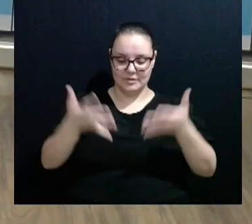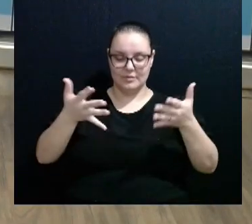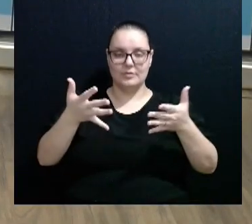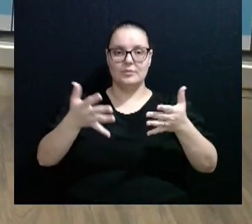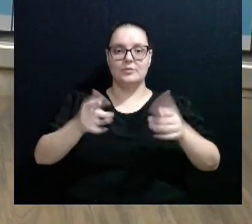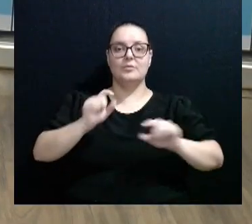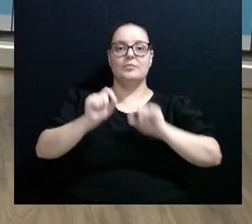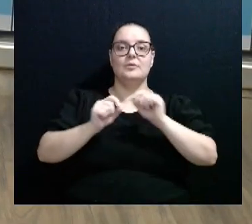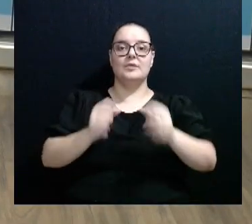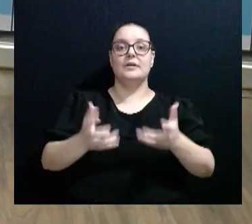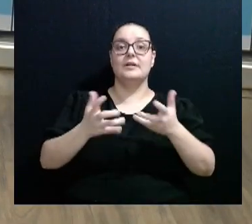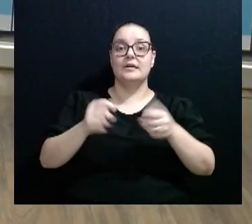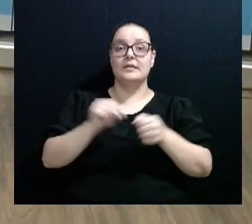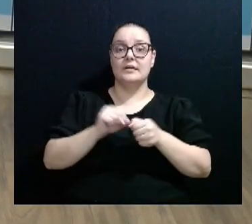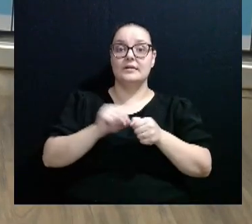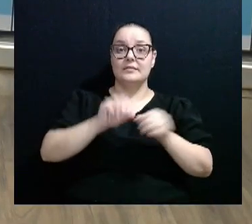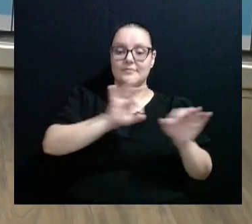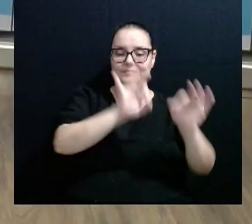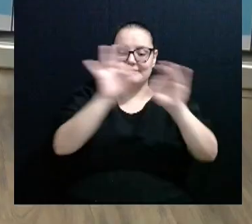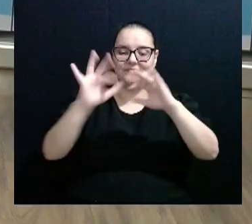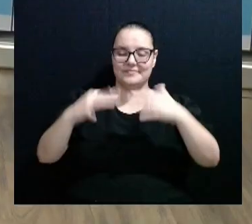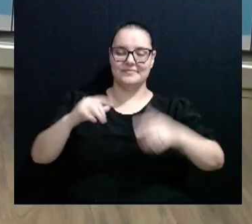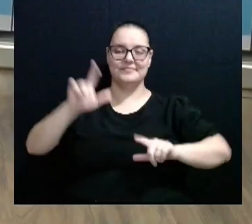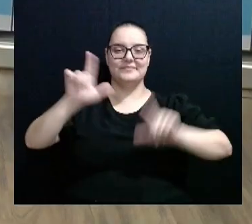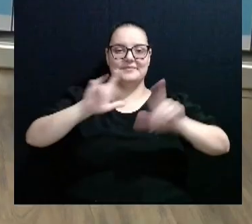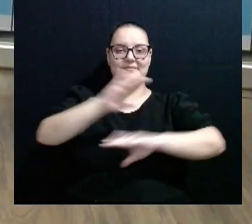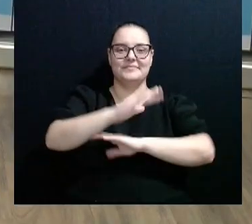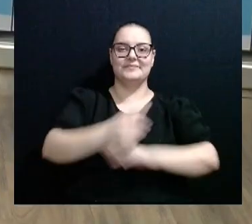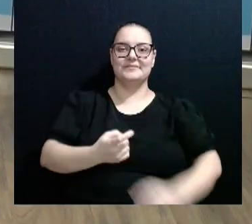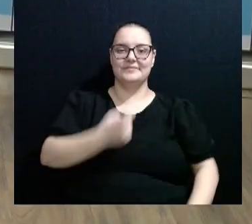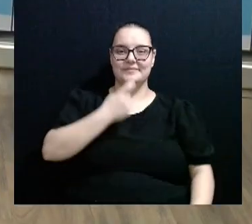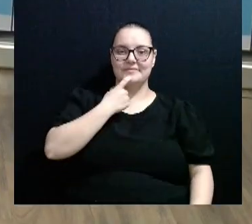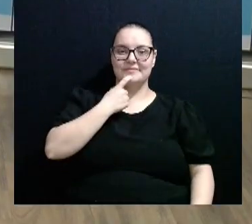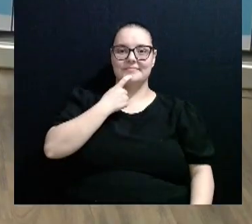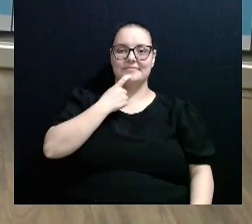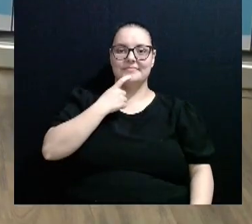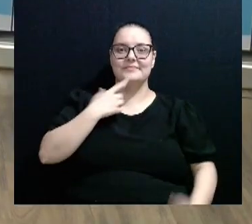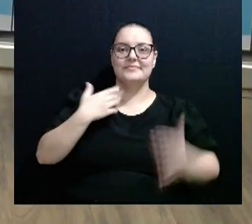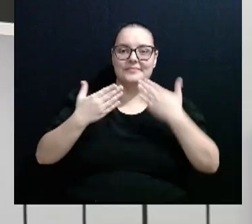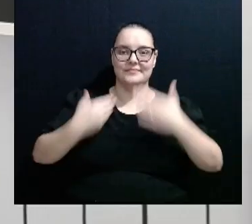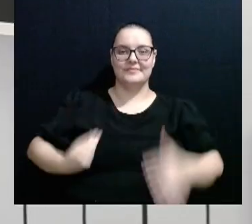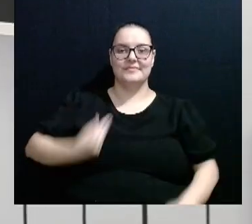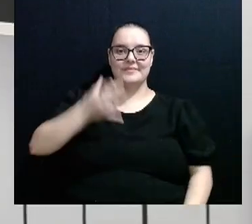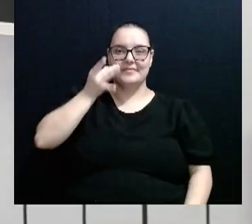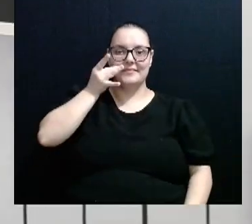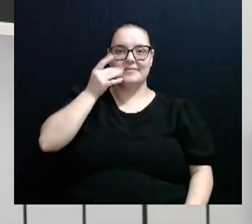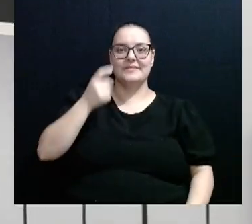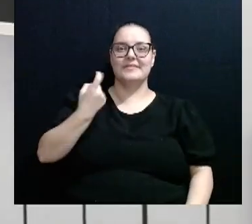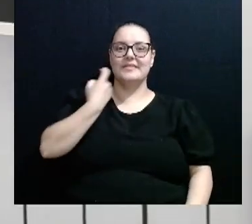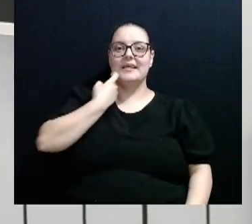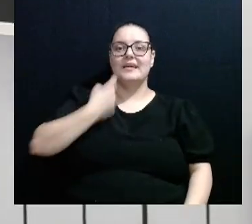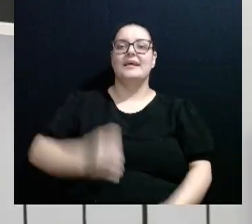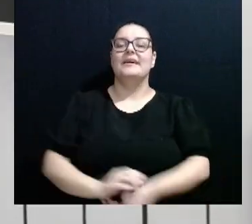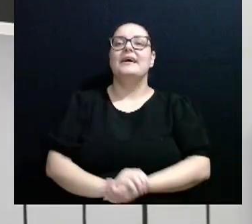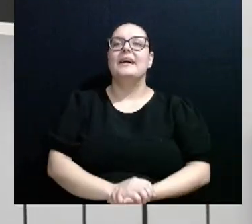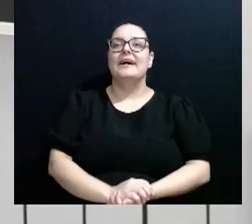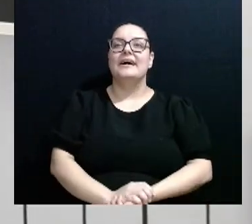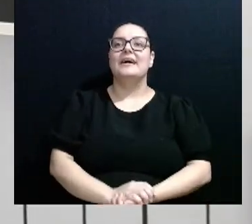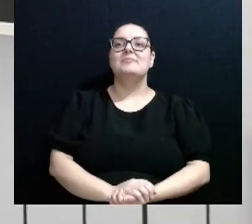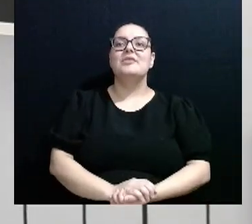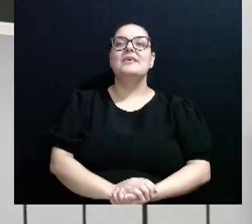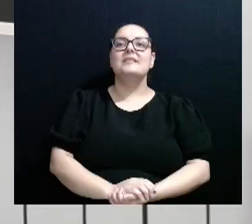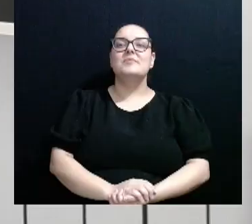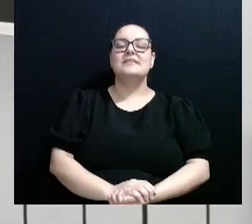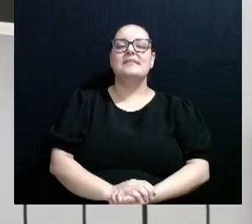você quer assistir aqui no nosso telejornal, que a gente conversa ao vivo nesta sexta-feira. A 31ª edição